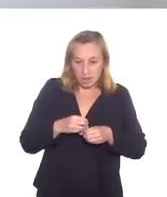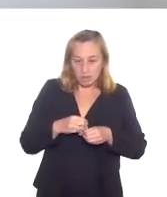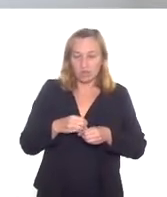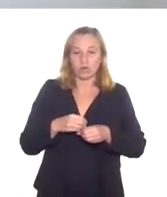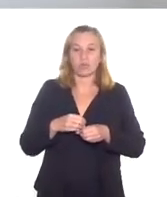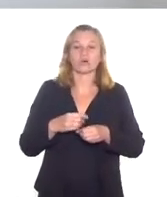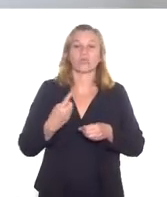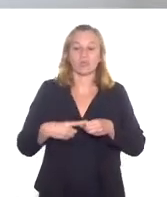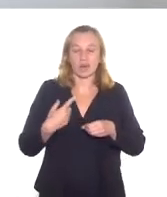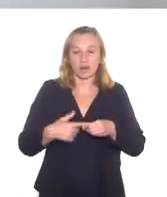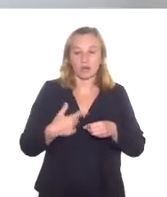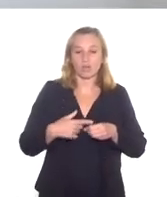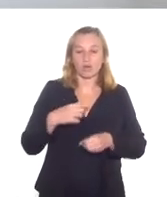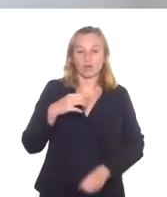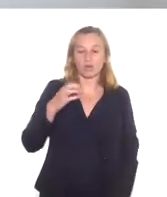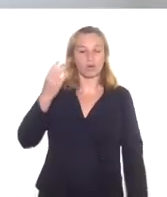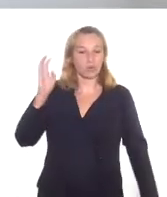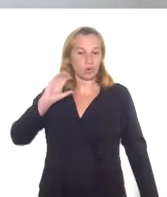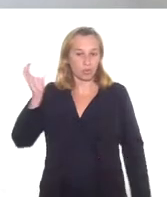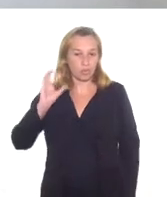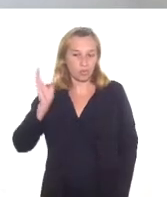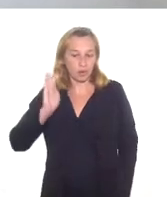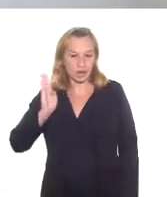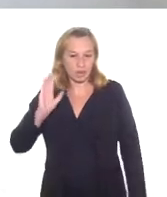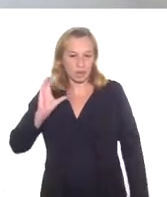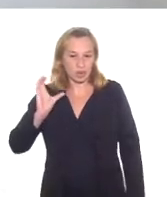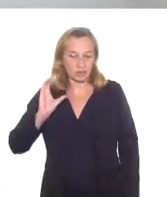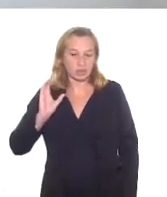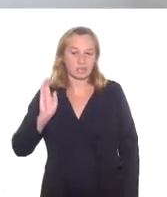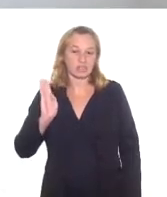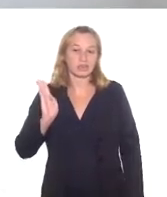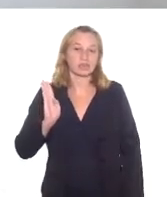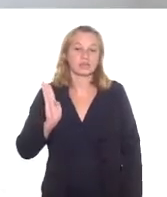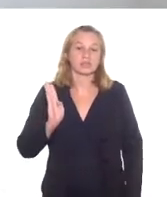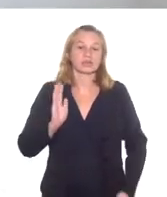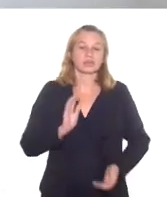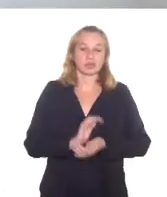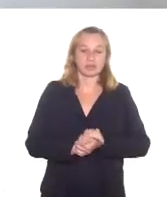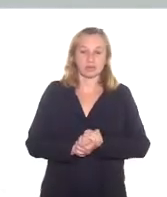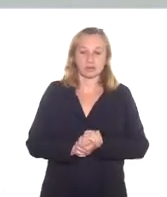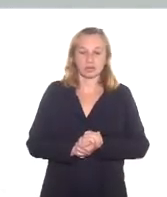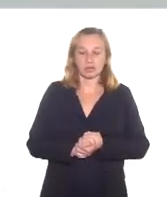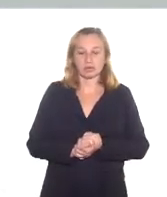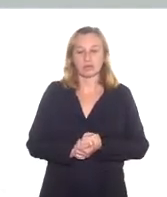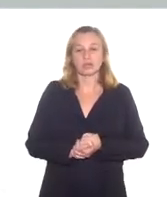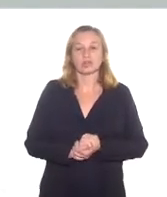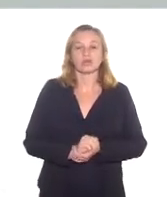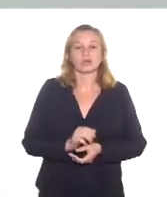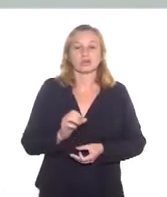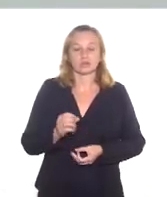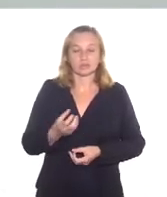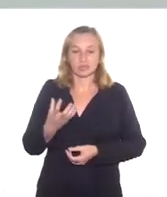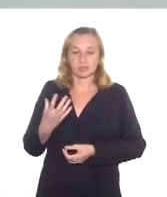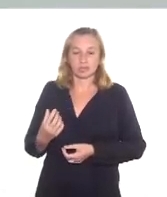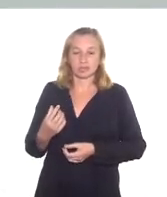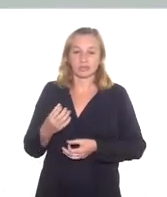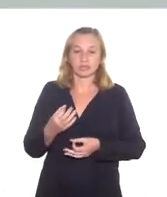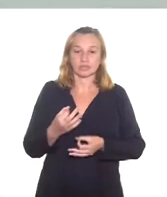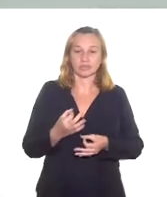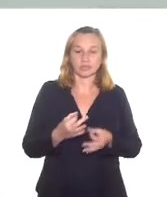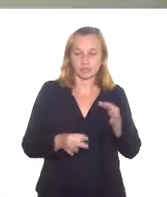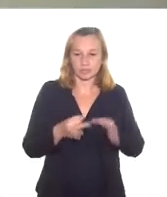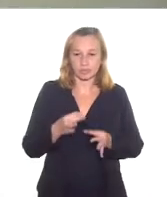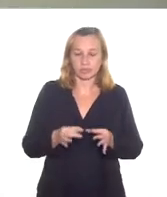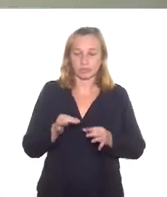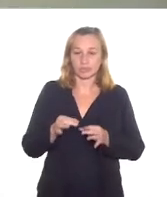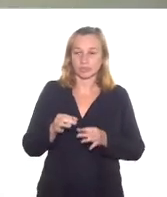Educação. Para emitir parecer pela Comissão de Constituição e Justiça, deputado Márcio Pacheco. Parecer pela juridicidade, presidente. Presidente, dá para o senhor dar